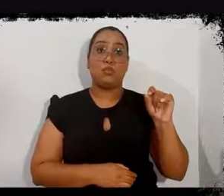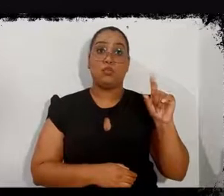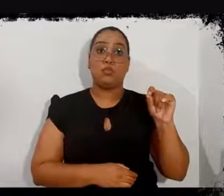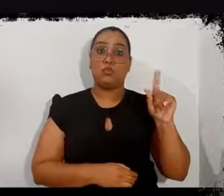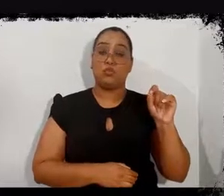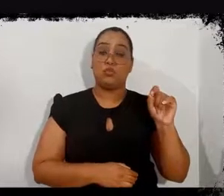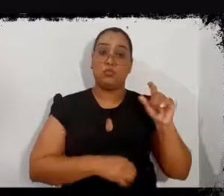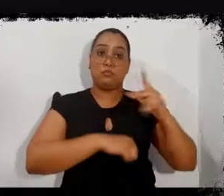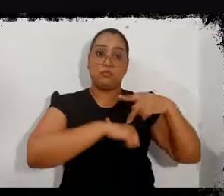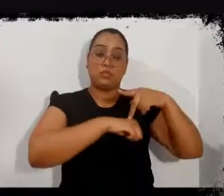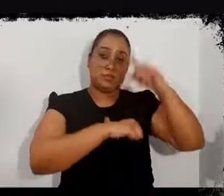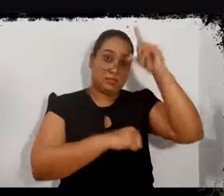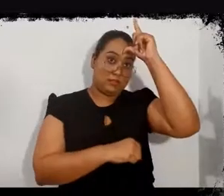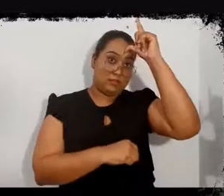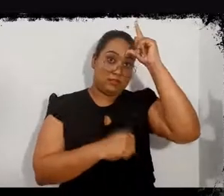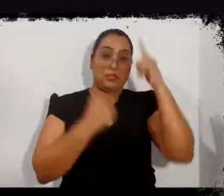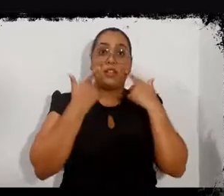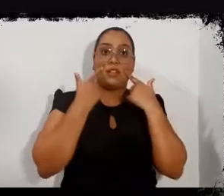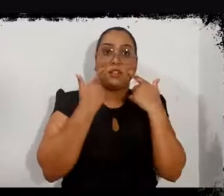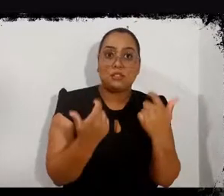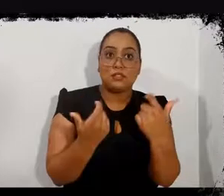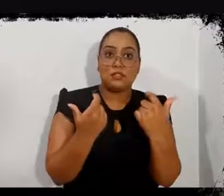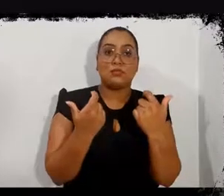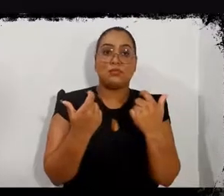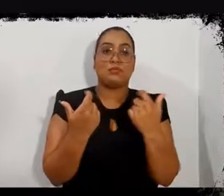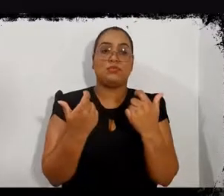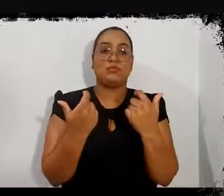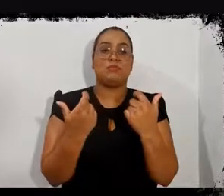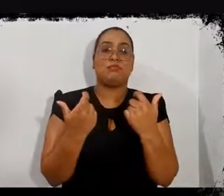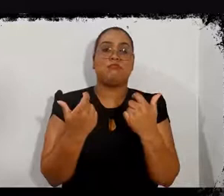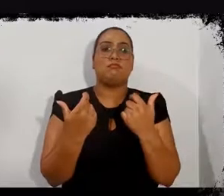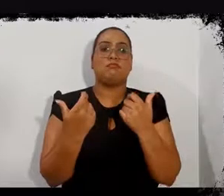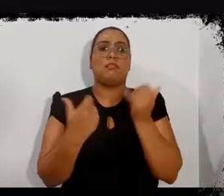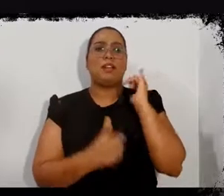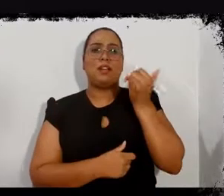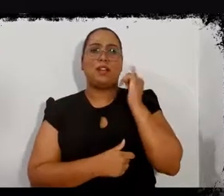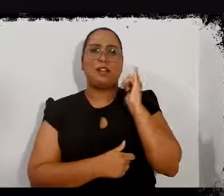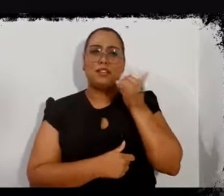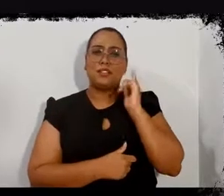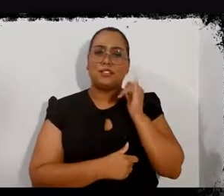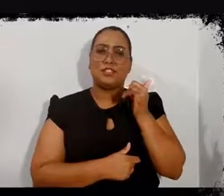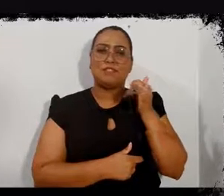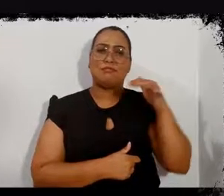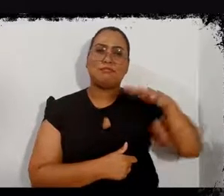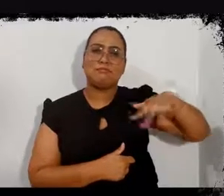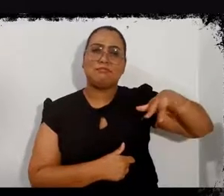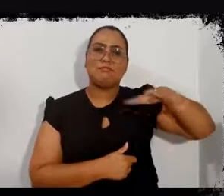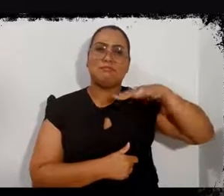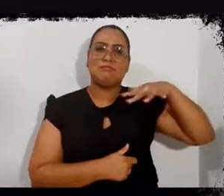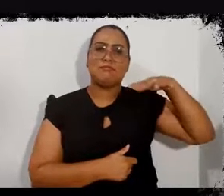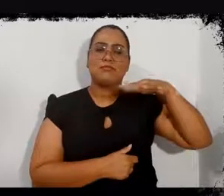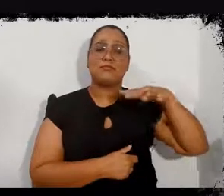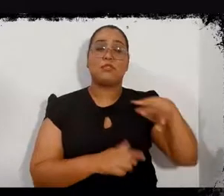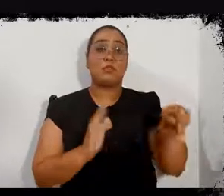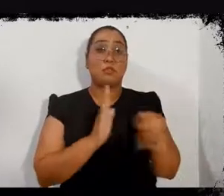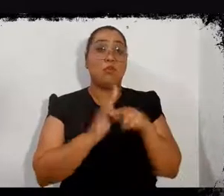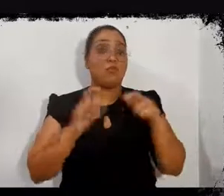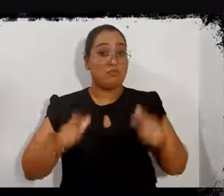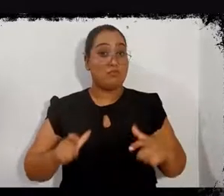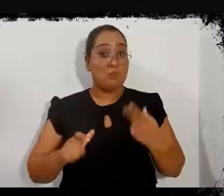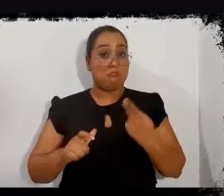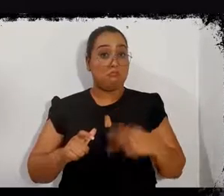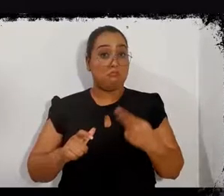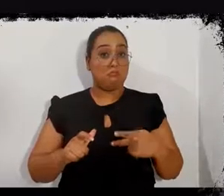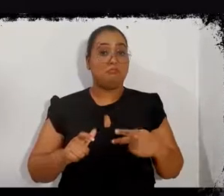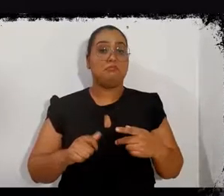que se interessou pelas narrativas do Vale do Rio